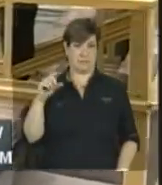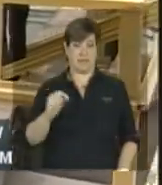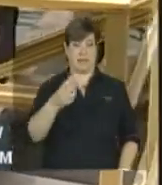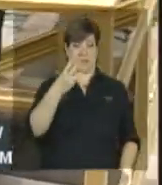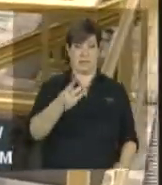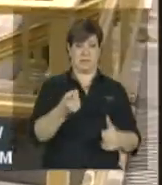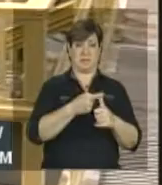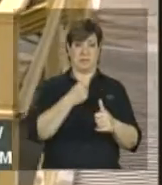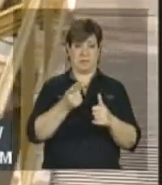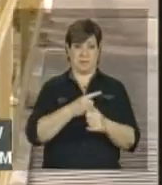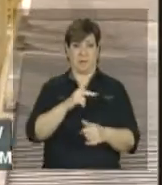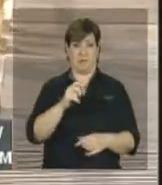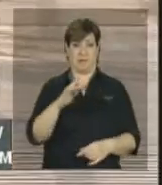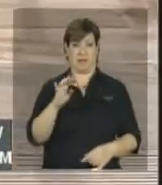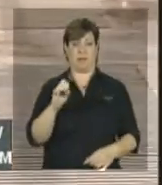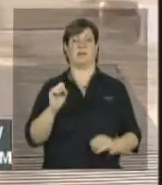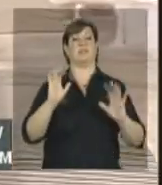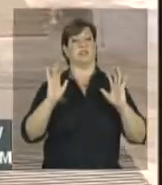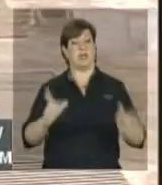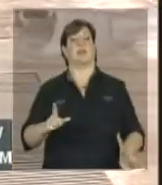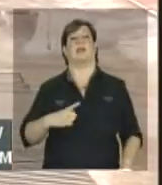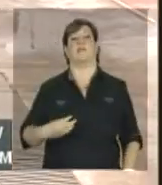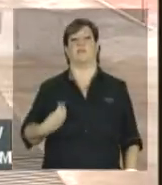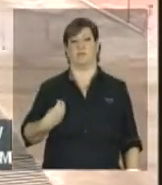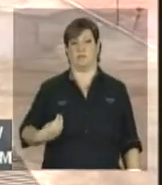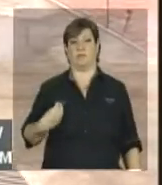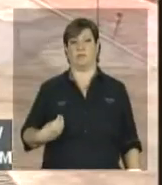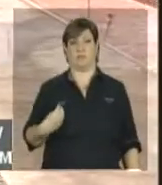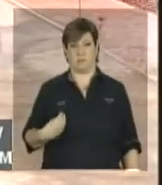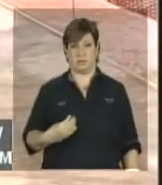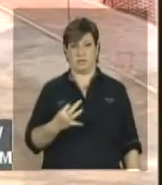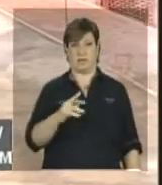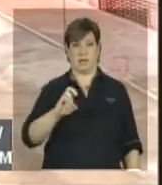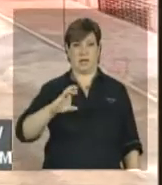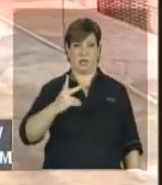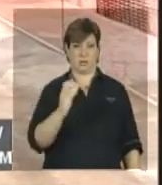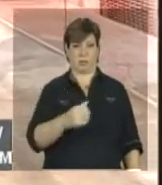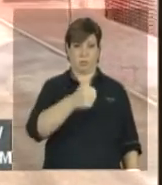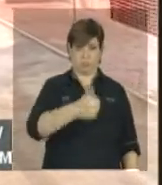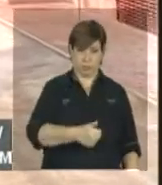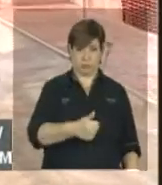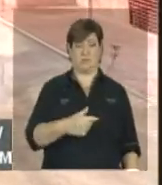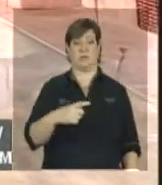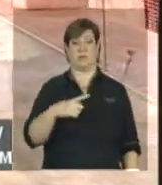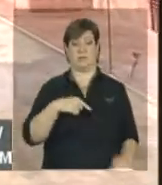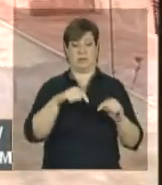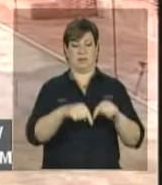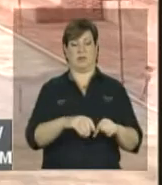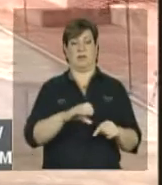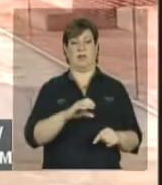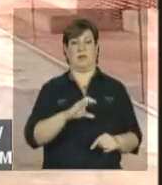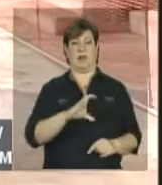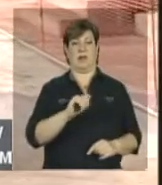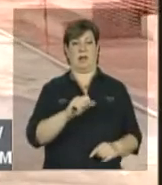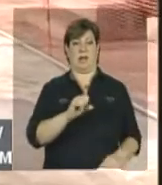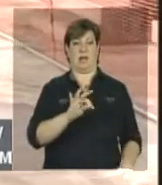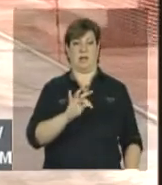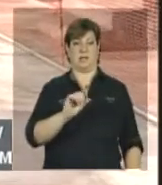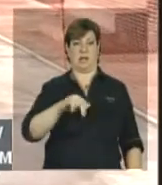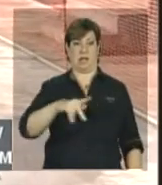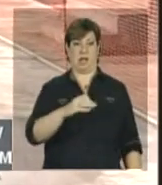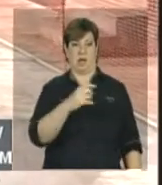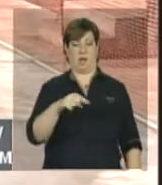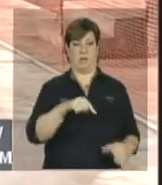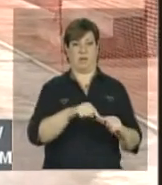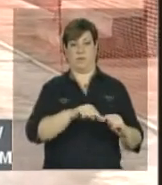três primeiras partes, já estão em funcionamento. O trecho 1, que vai do açude Castanhão, que fica entre o